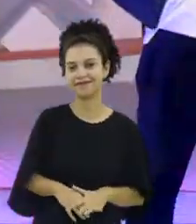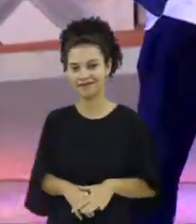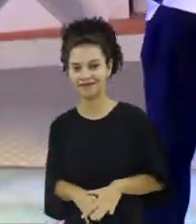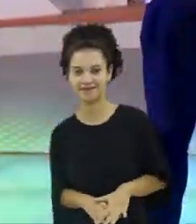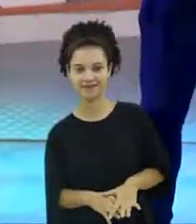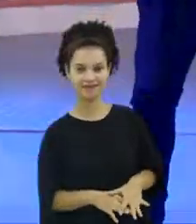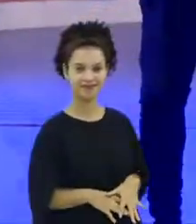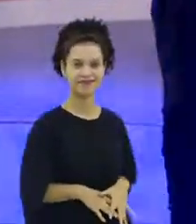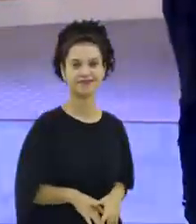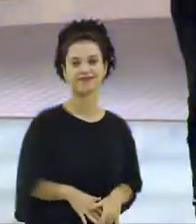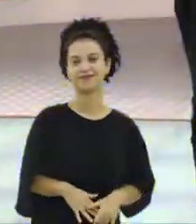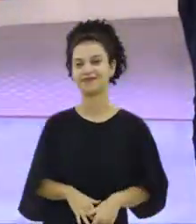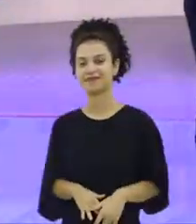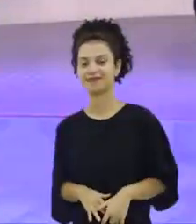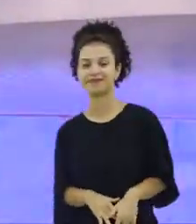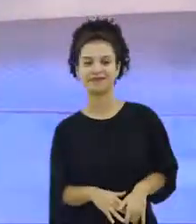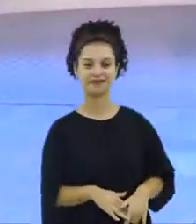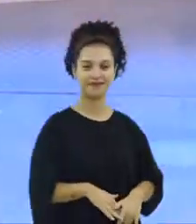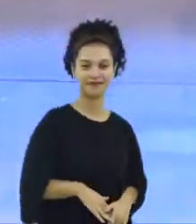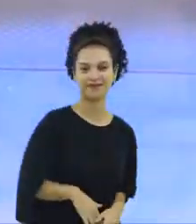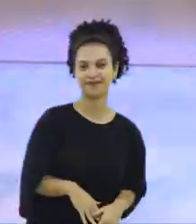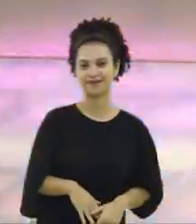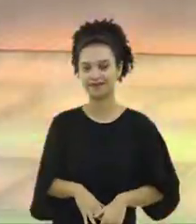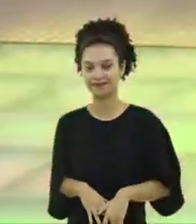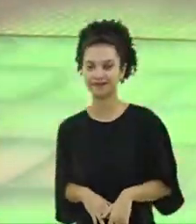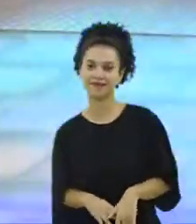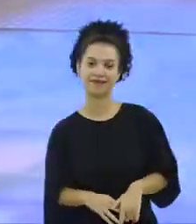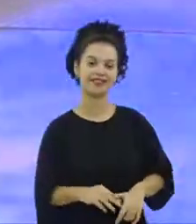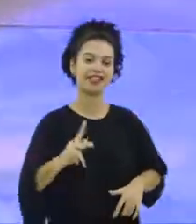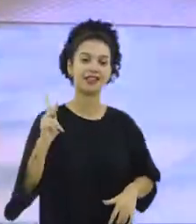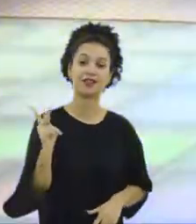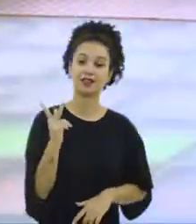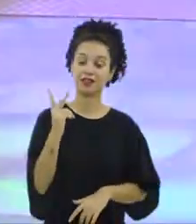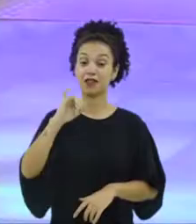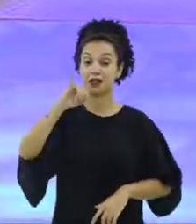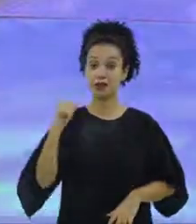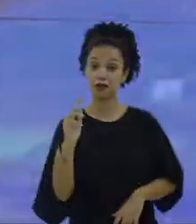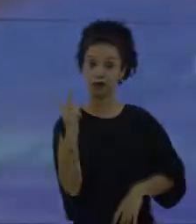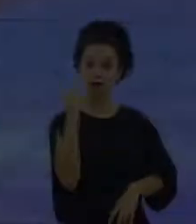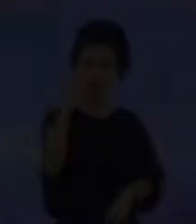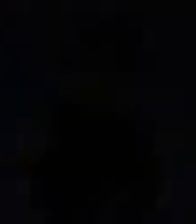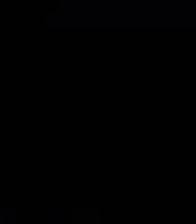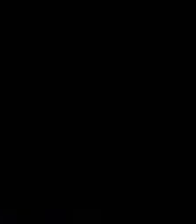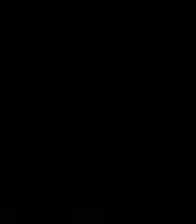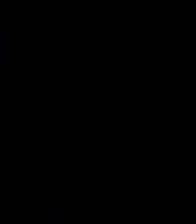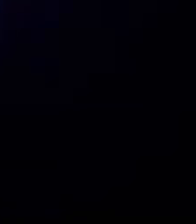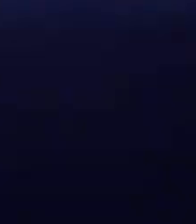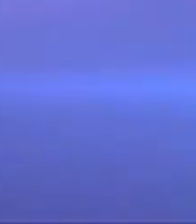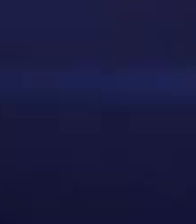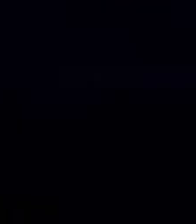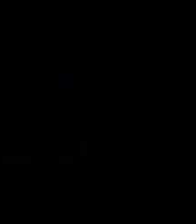E Johnny, não consegui ensinar, porque eu aprendi agora com você o piseiro, né? Pastor Chibé.